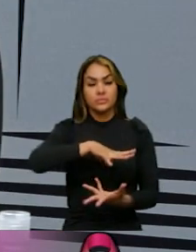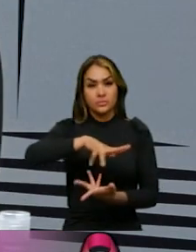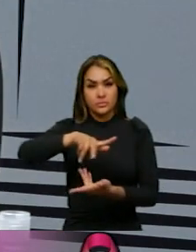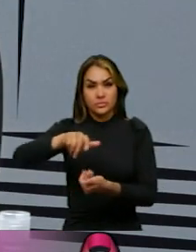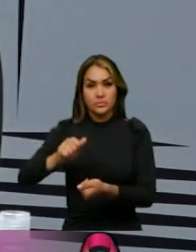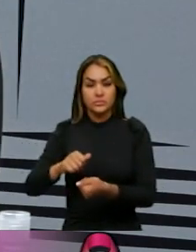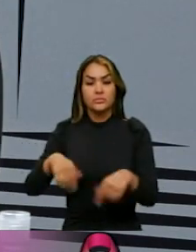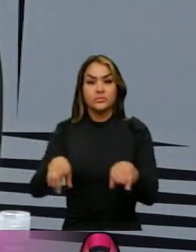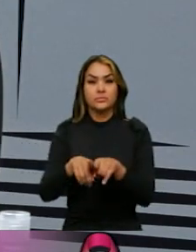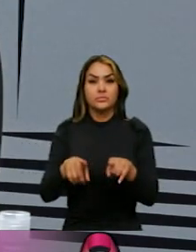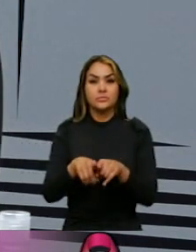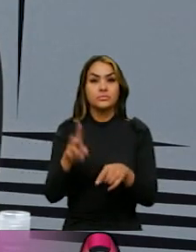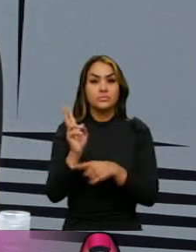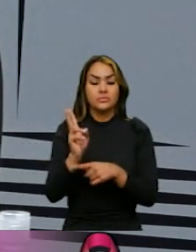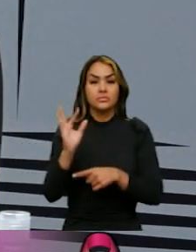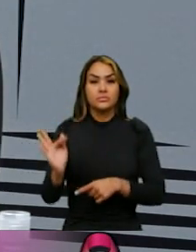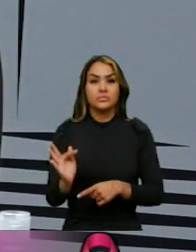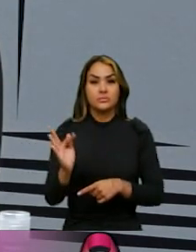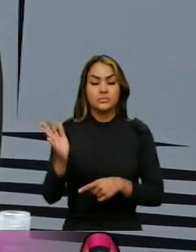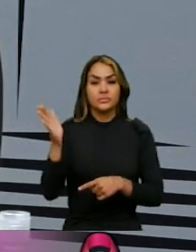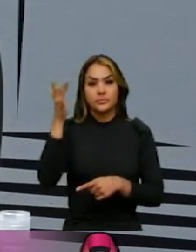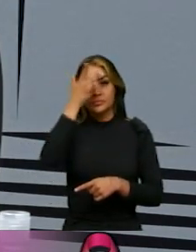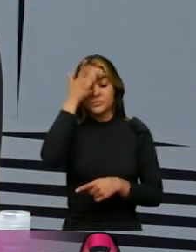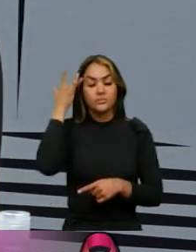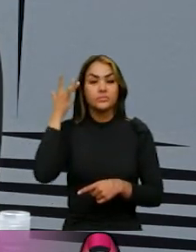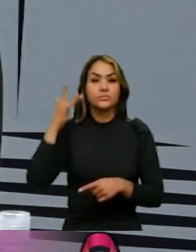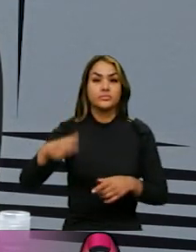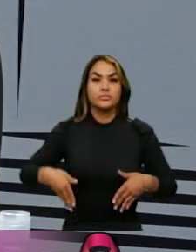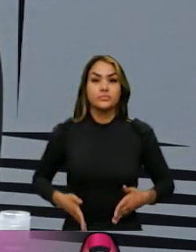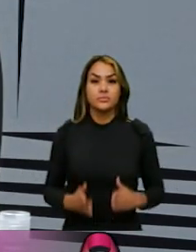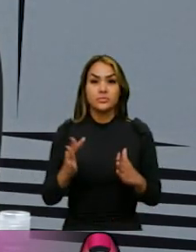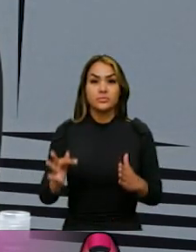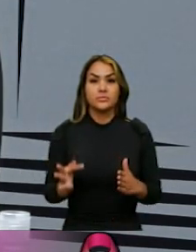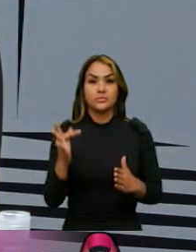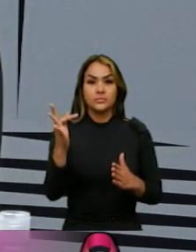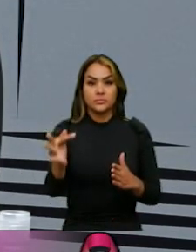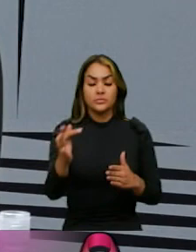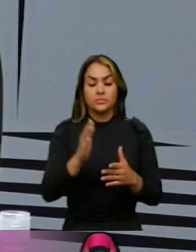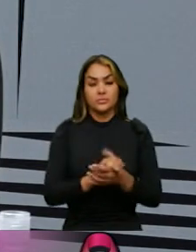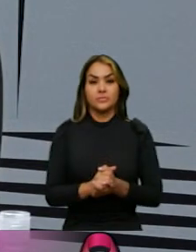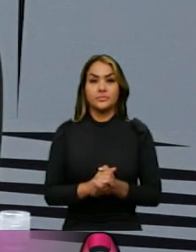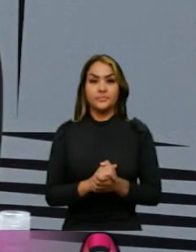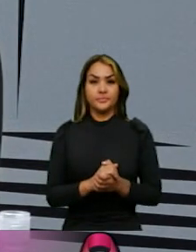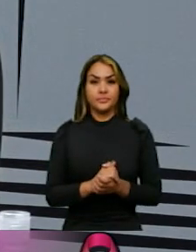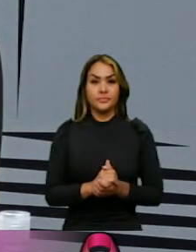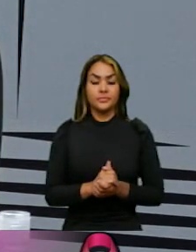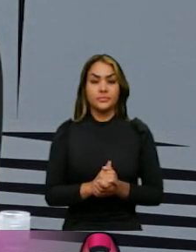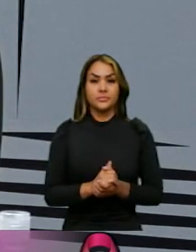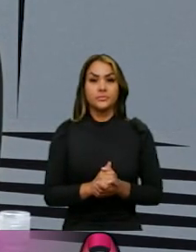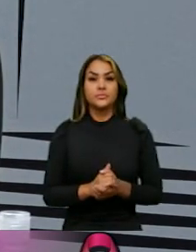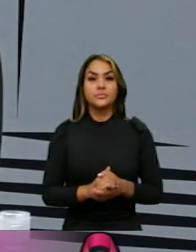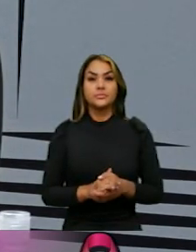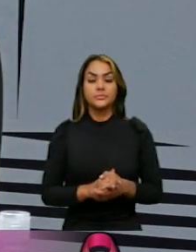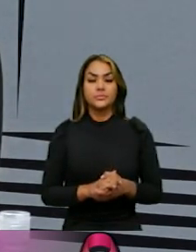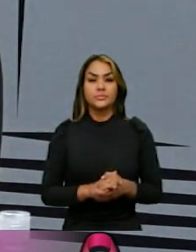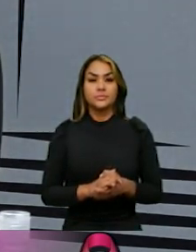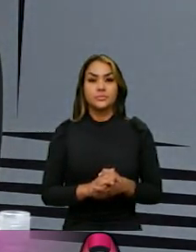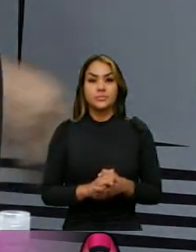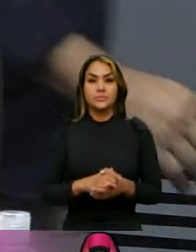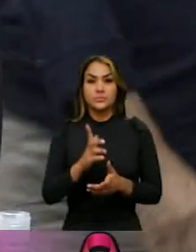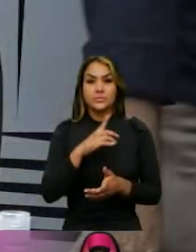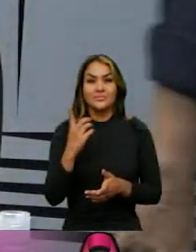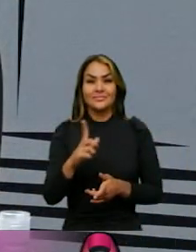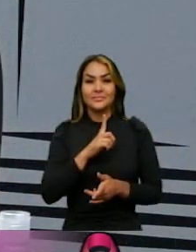para a melhoria da qualidade do ar e da água, filtrando poluentes e evitando a erosão do solo. Considerando que temos